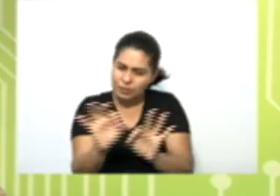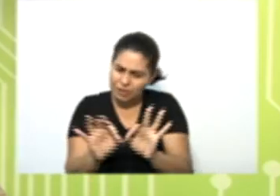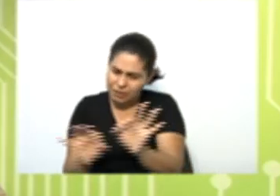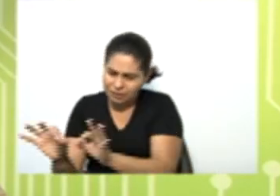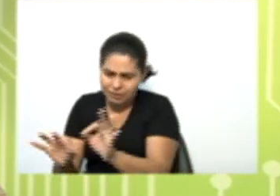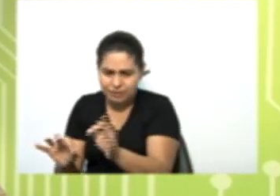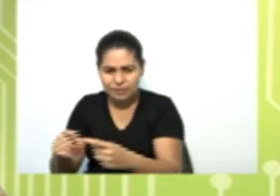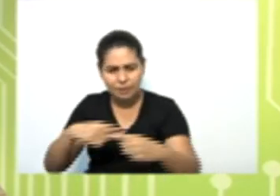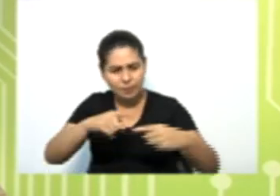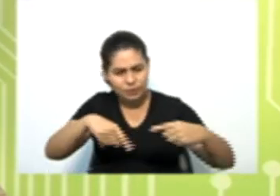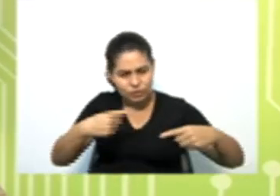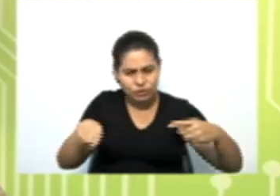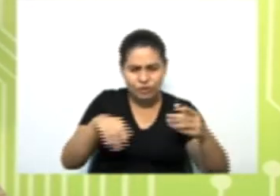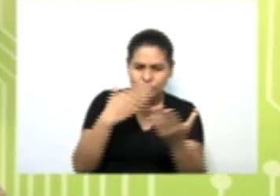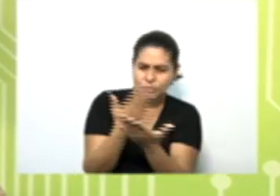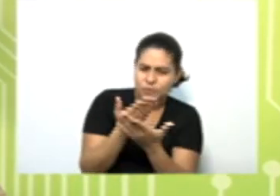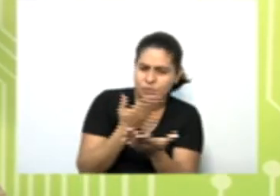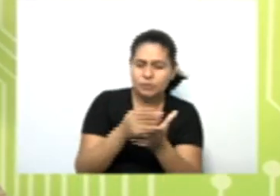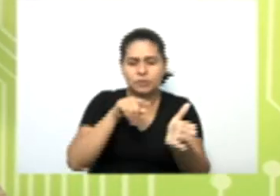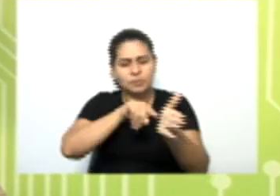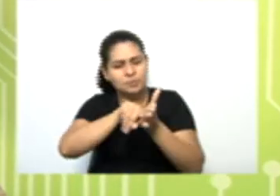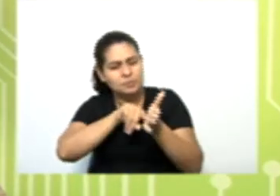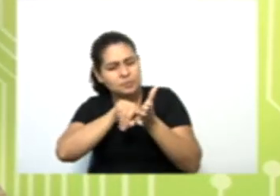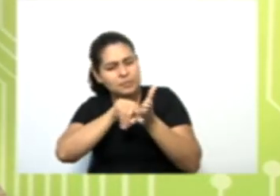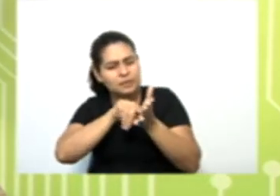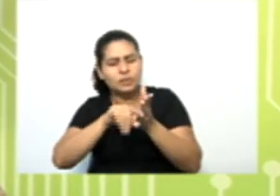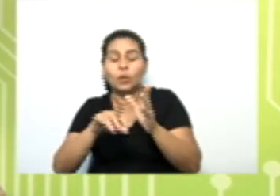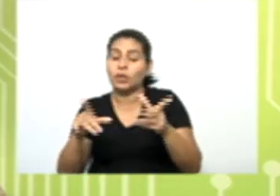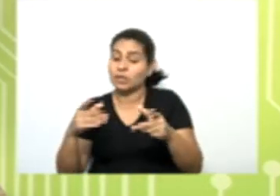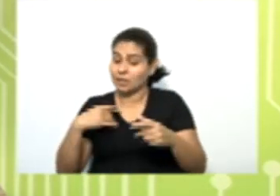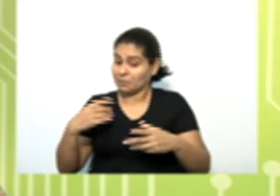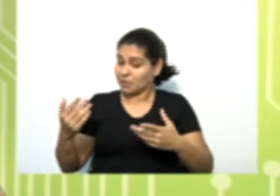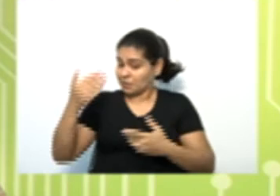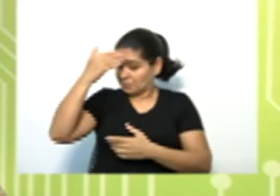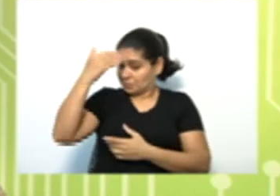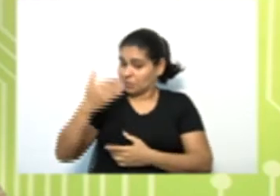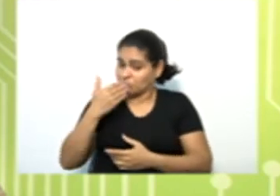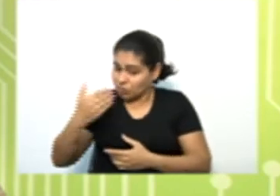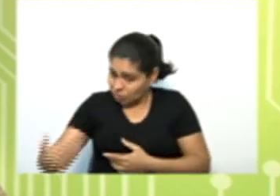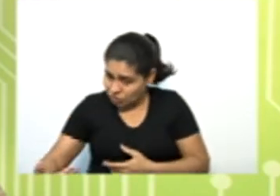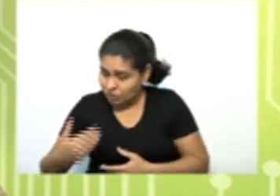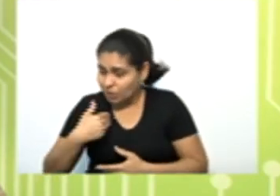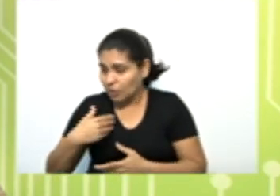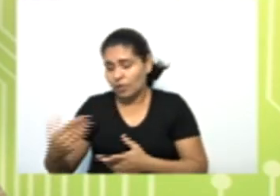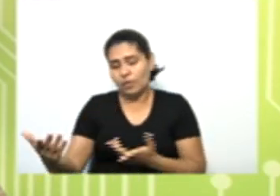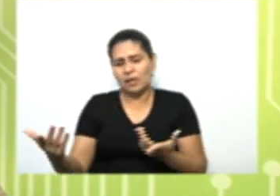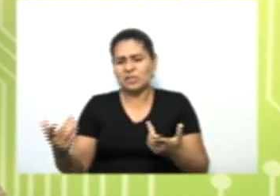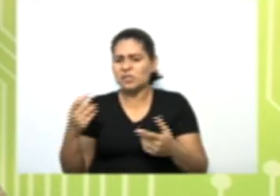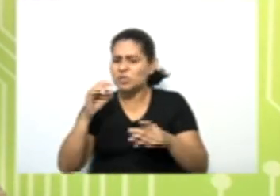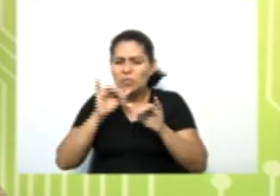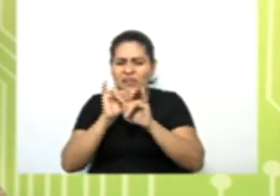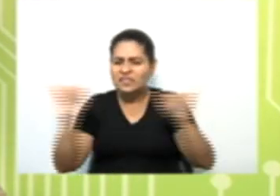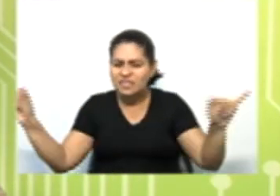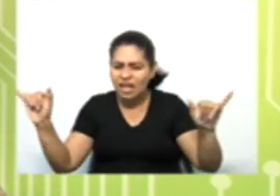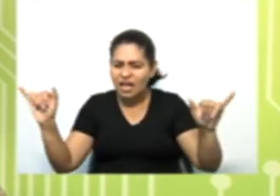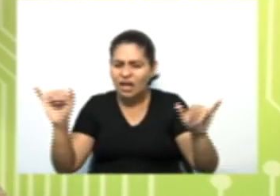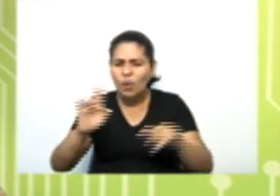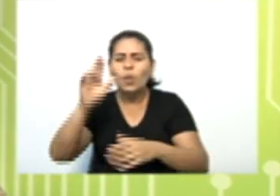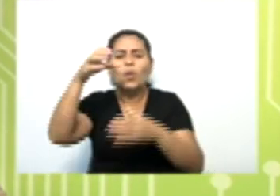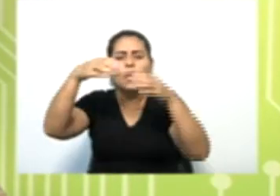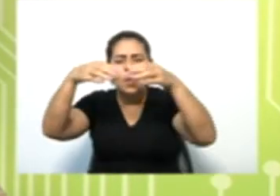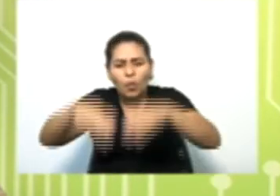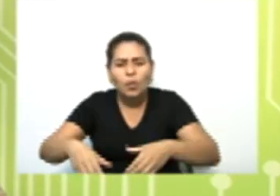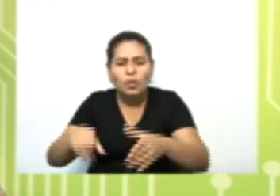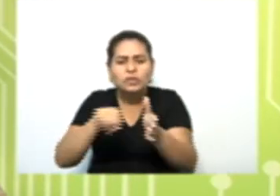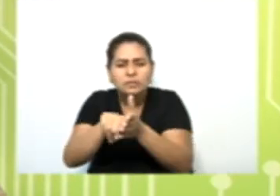fazendo todo um estudo, né, professor Gilberto? E é cobrado da gente essas referências. Mas para quê? Só para citar a fonte? Não,